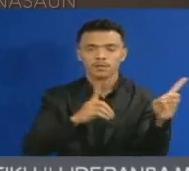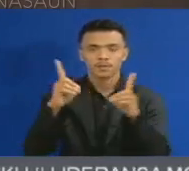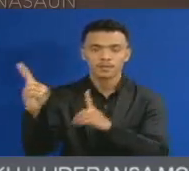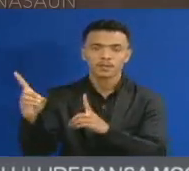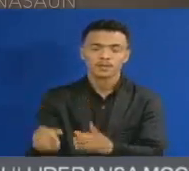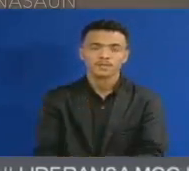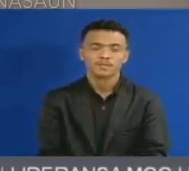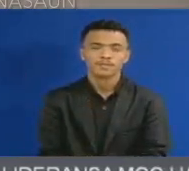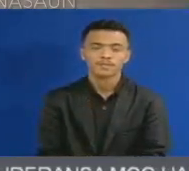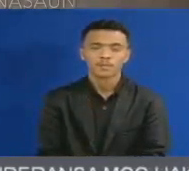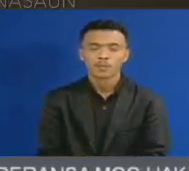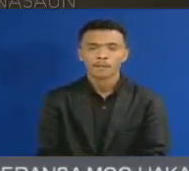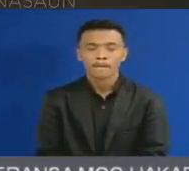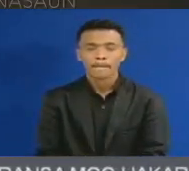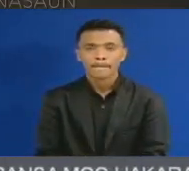Gaio, RTTeli.